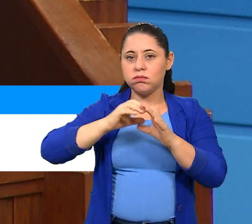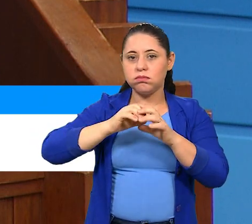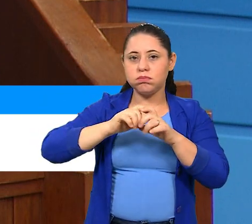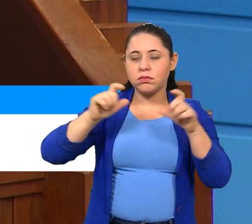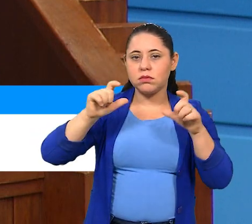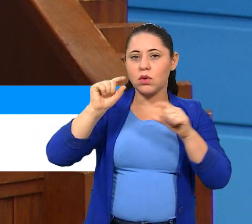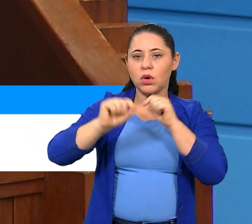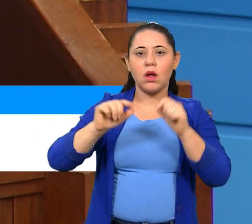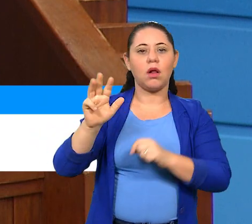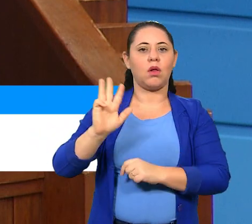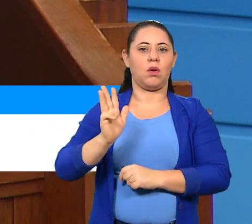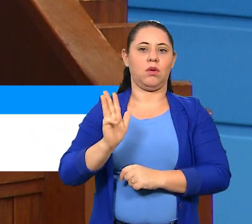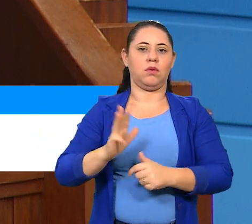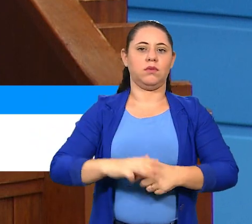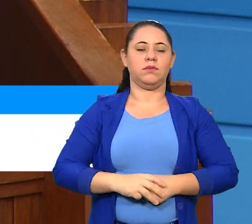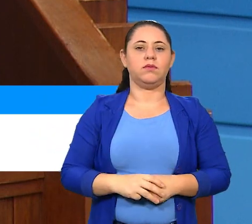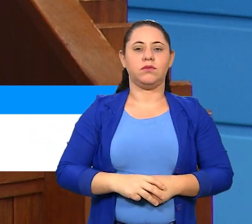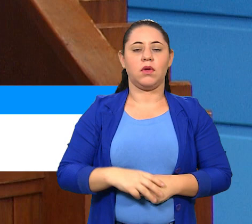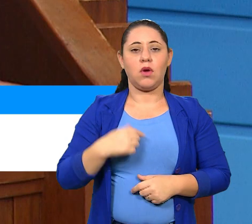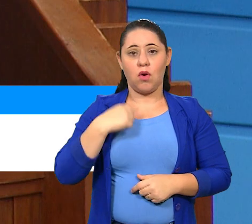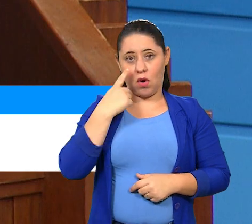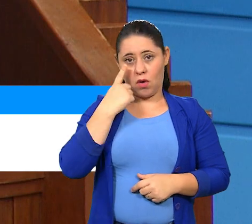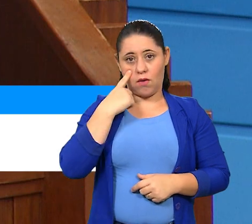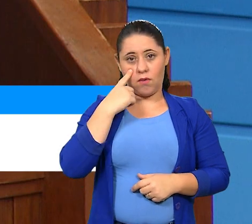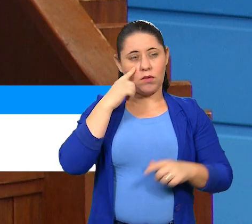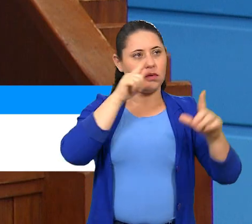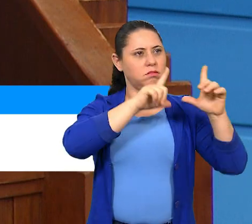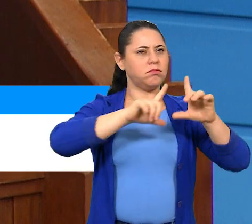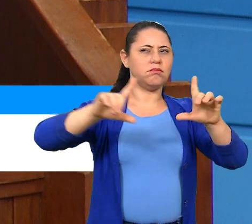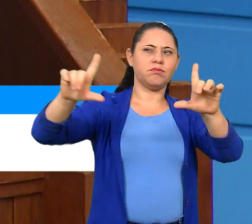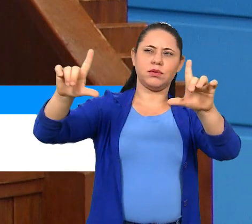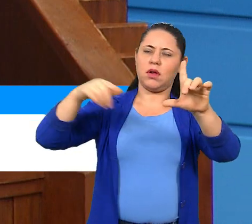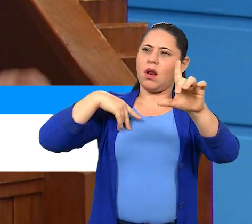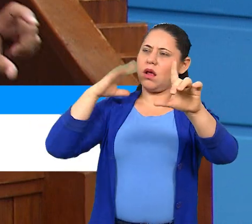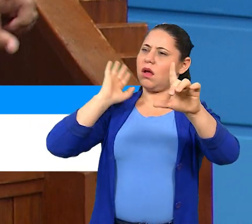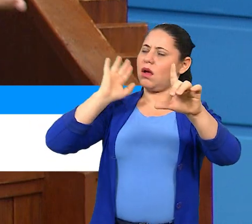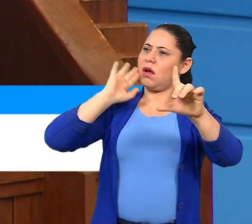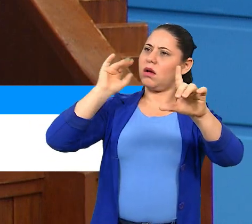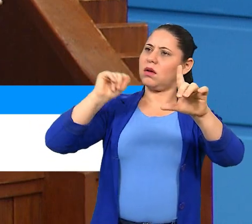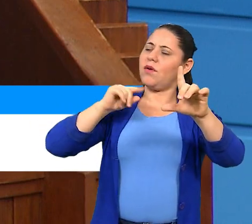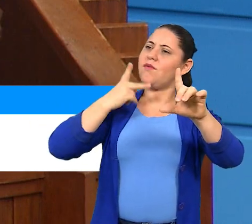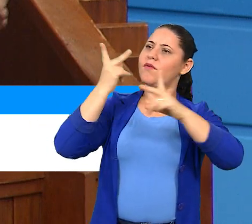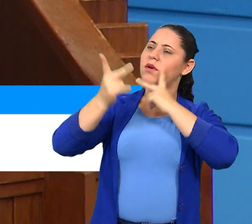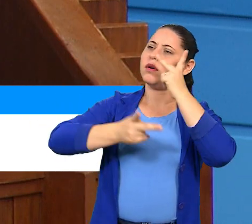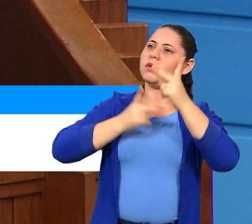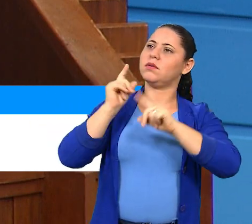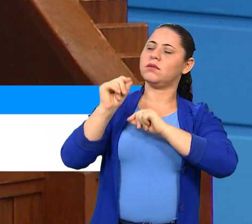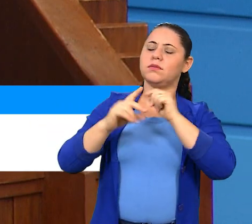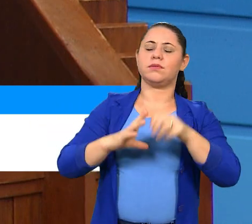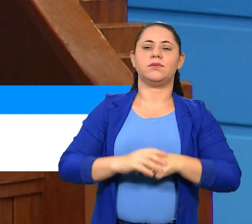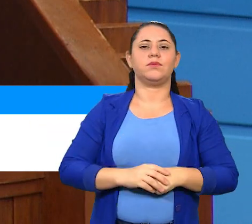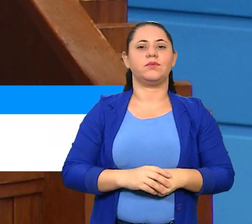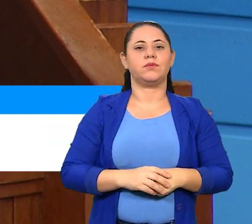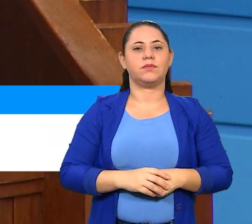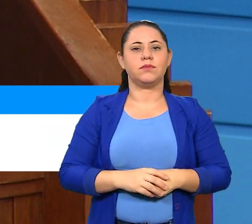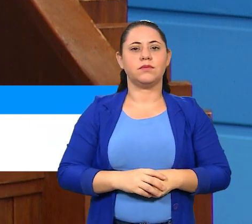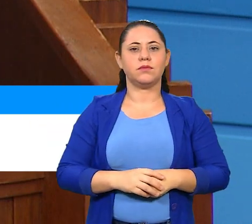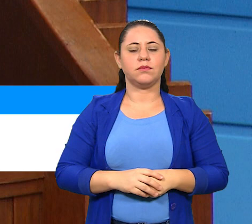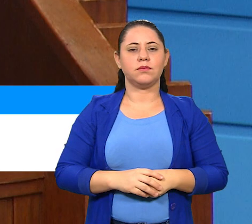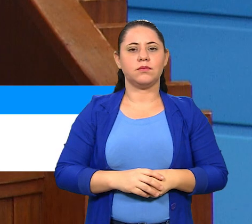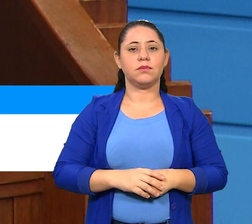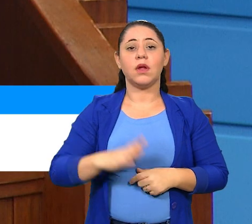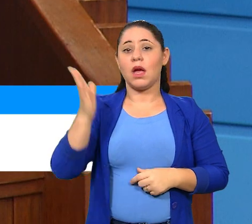os outros oito nove A grande maioria era Lula eu vim inclusive um poço que eu achei muito interessante